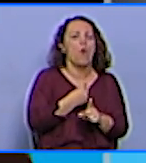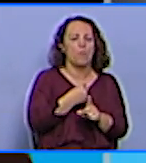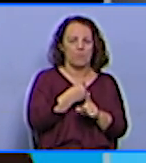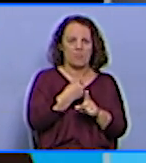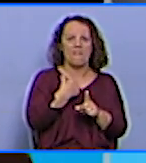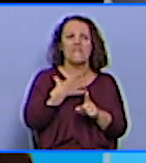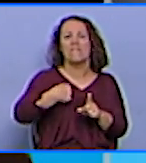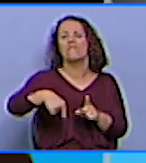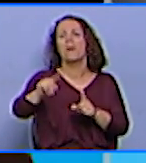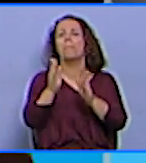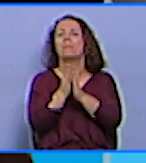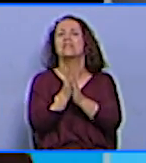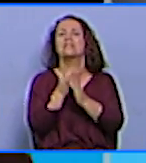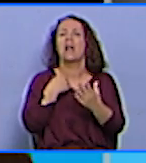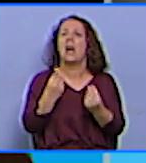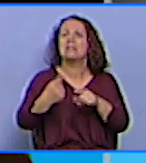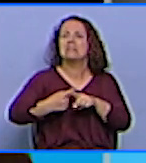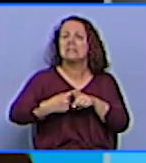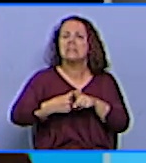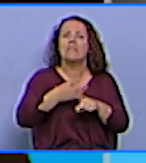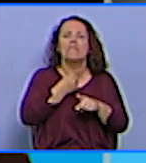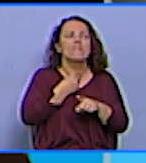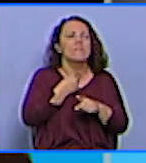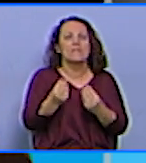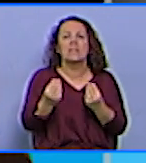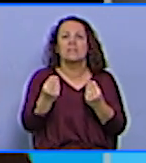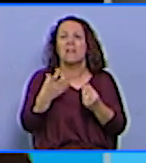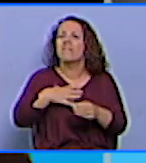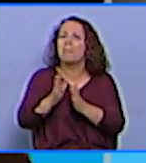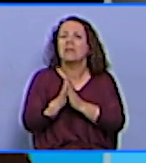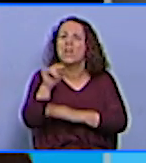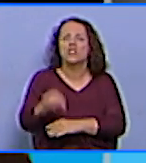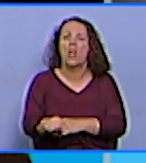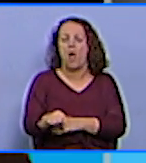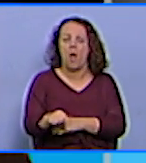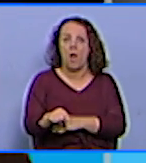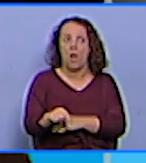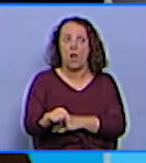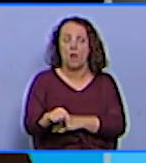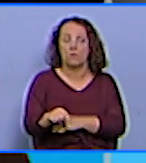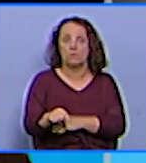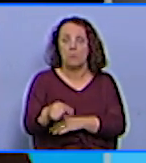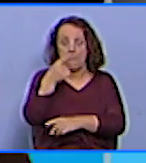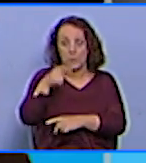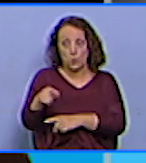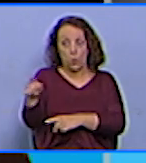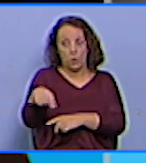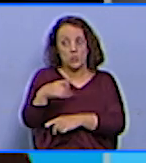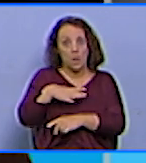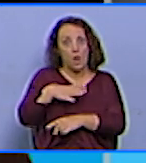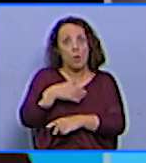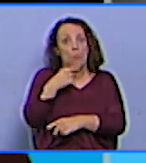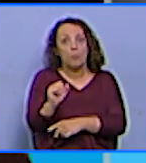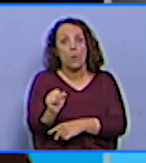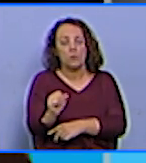ir à missa porque temos fome da missa, queremos já. Essas pessoas também querem, mas não podem. E